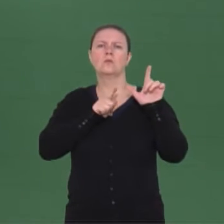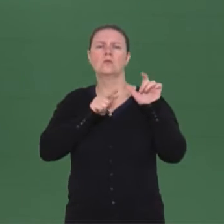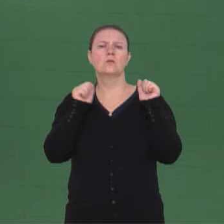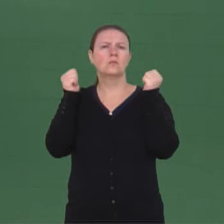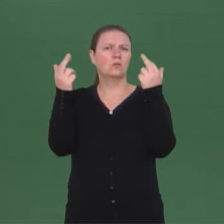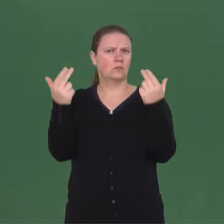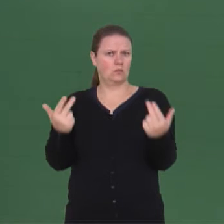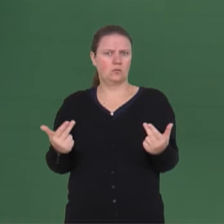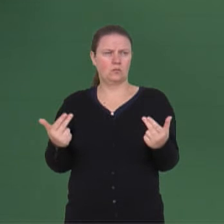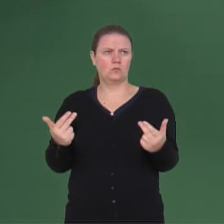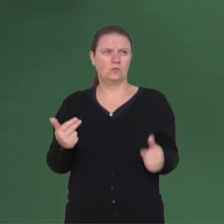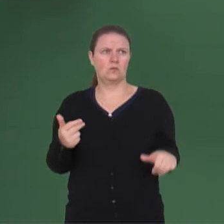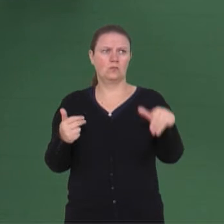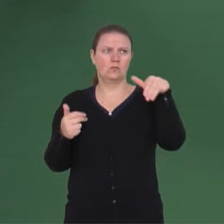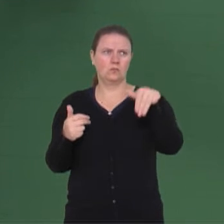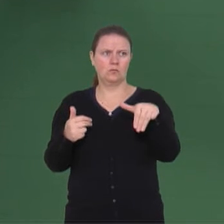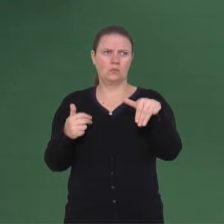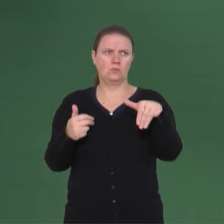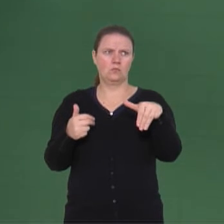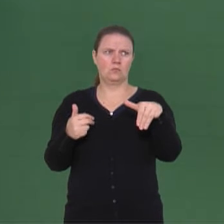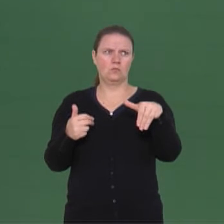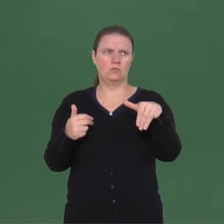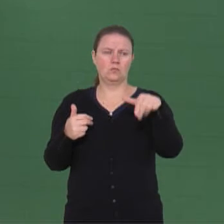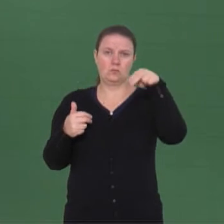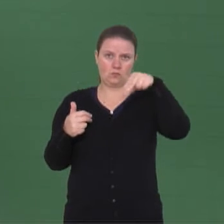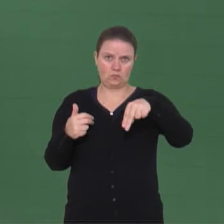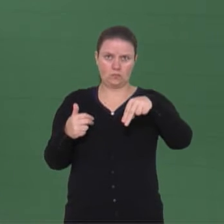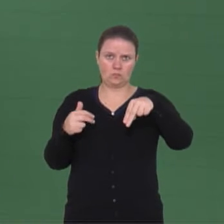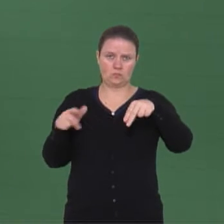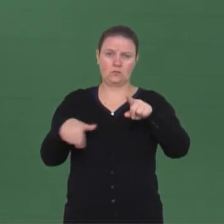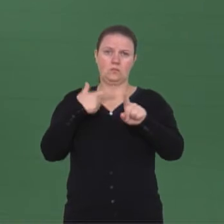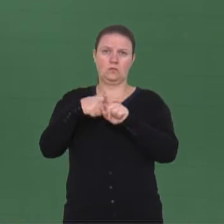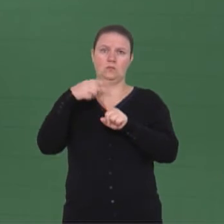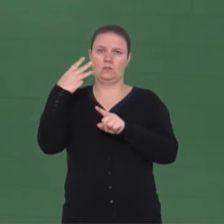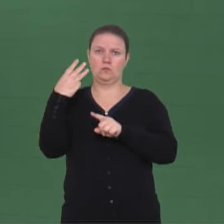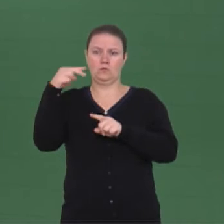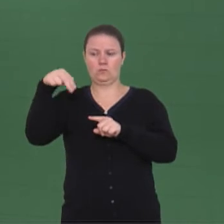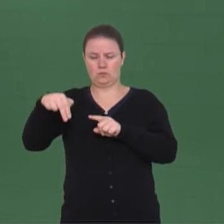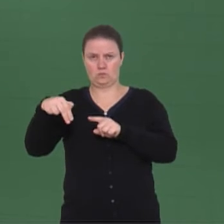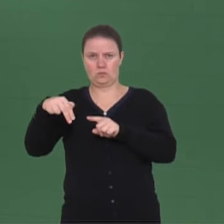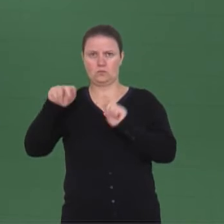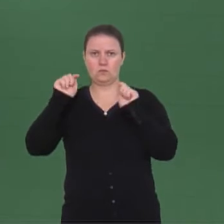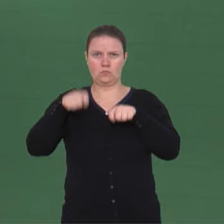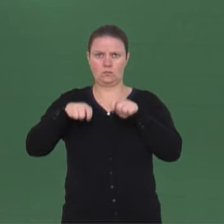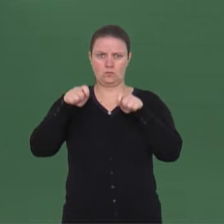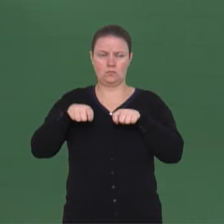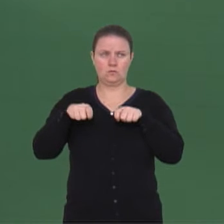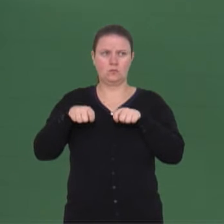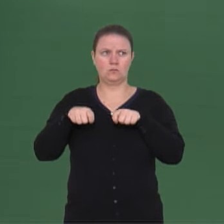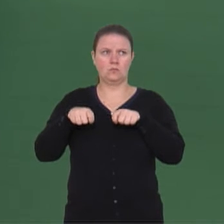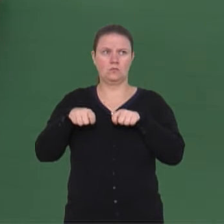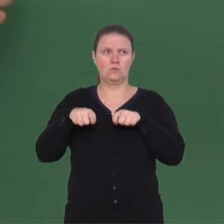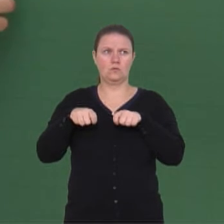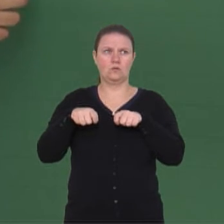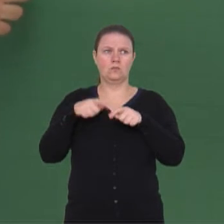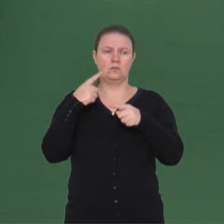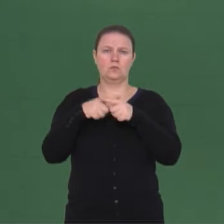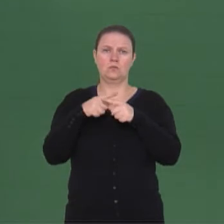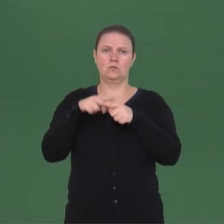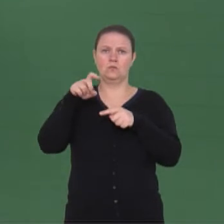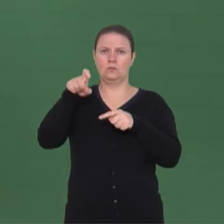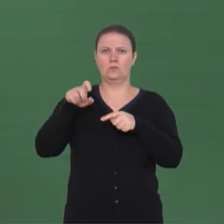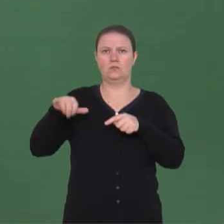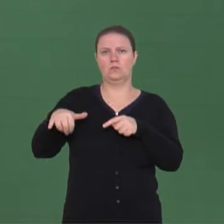comum o m mais 3n, que colocado em evidência, eu posso transformar isso em m mais 3n vezes x mais